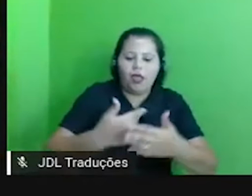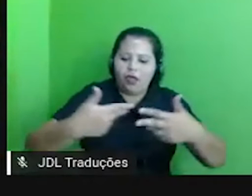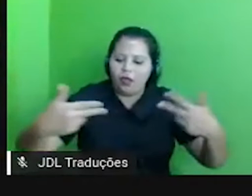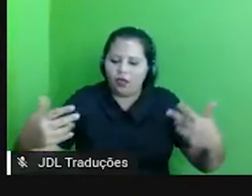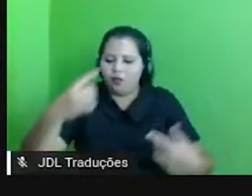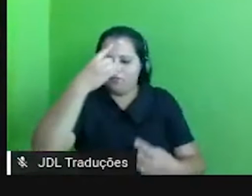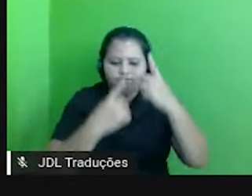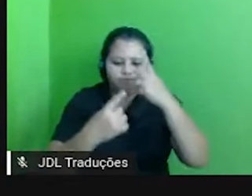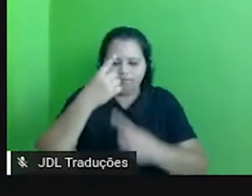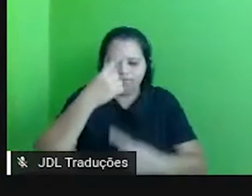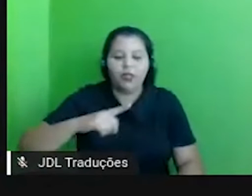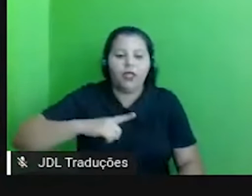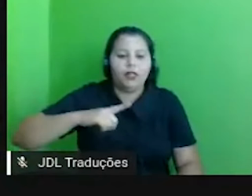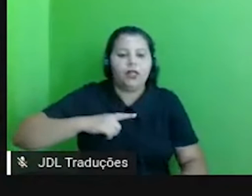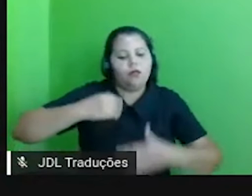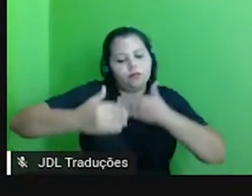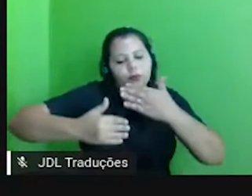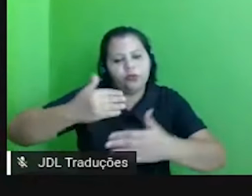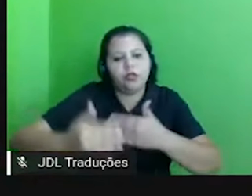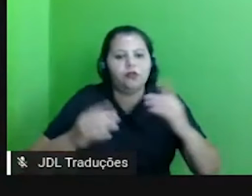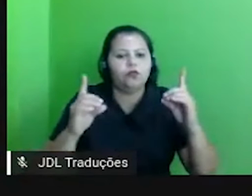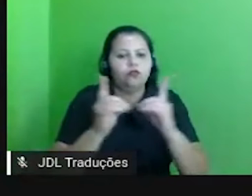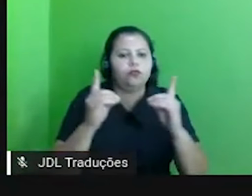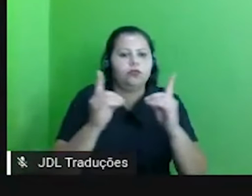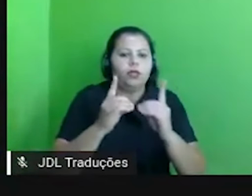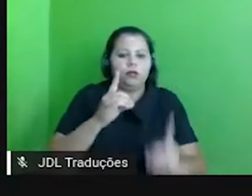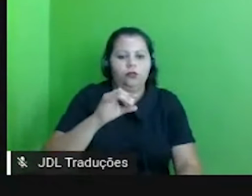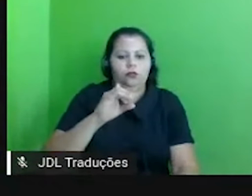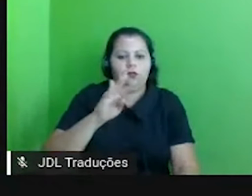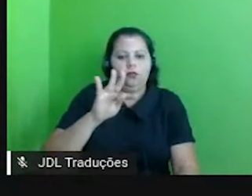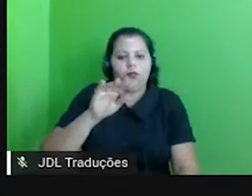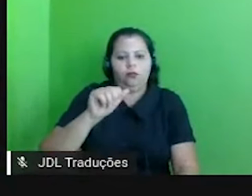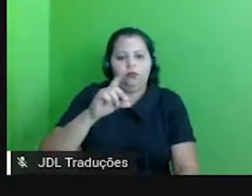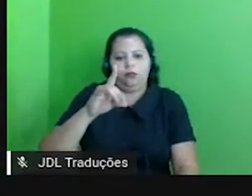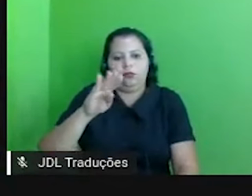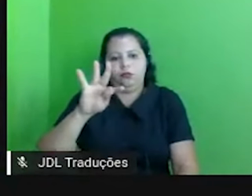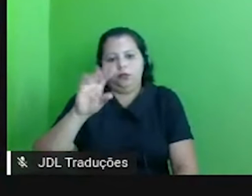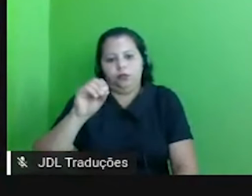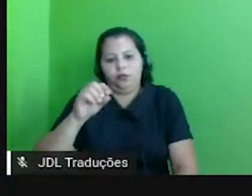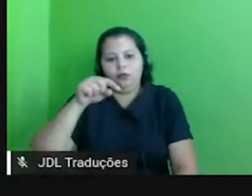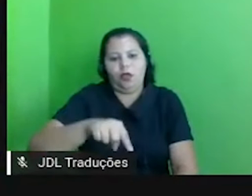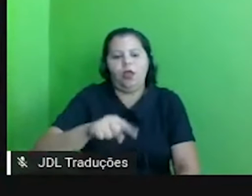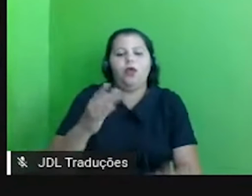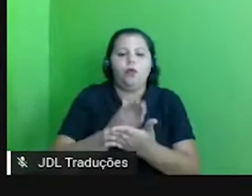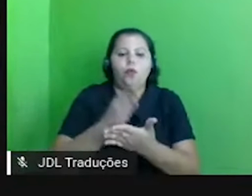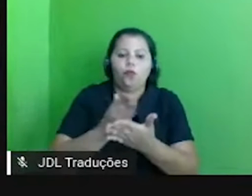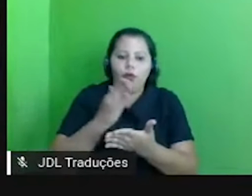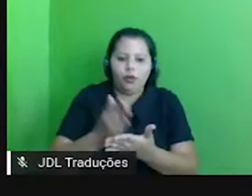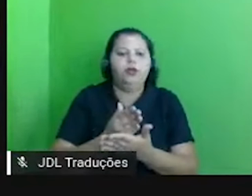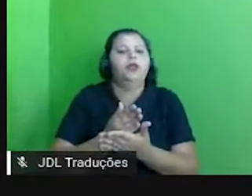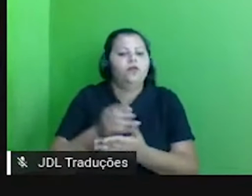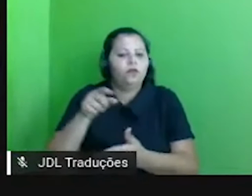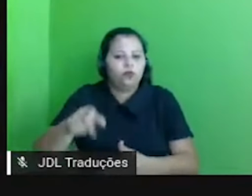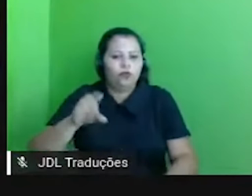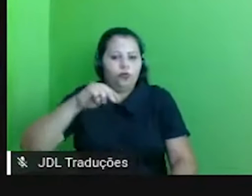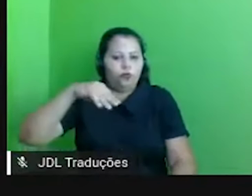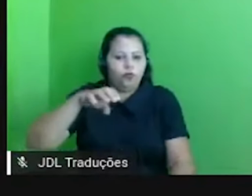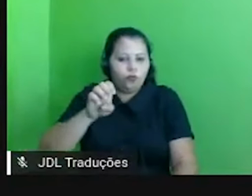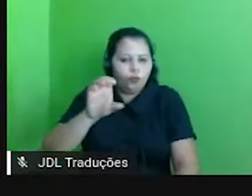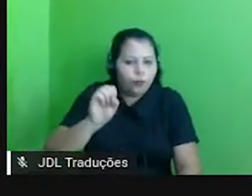tem tem esse livro é um livro que não é a Tati altamente recomendável pelo MEC ele